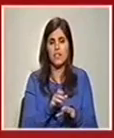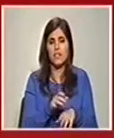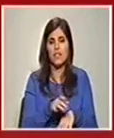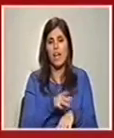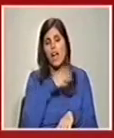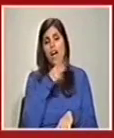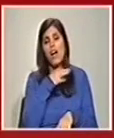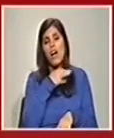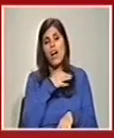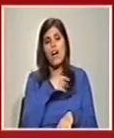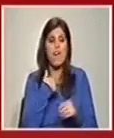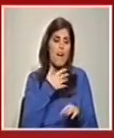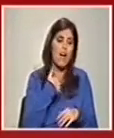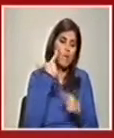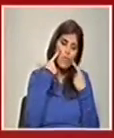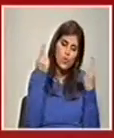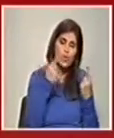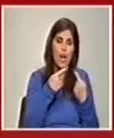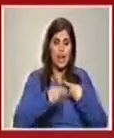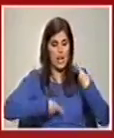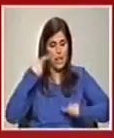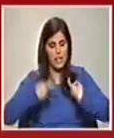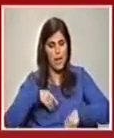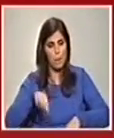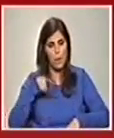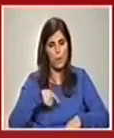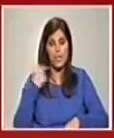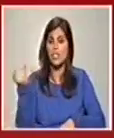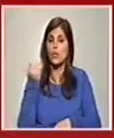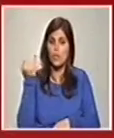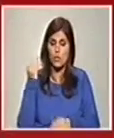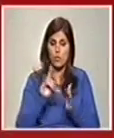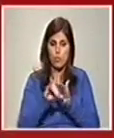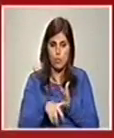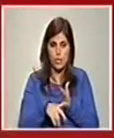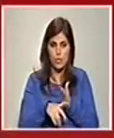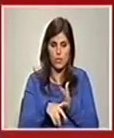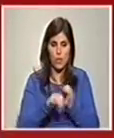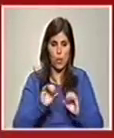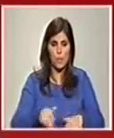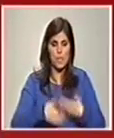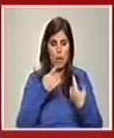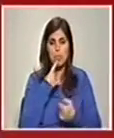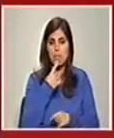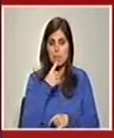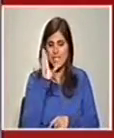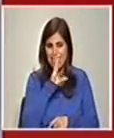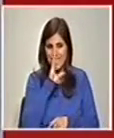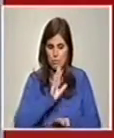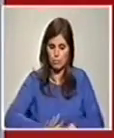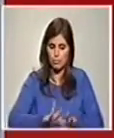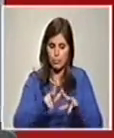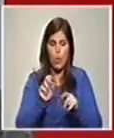tanta regularidade e a ter que se autoanalisar. Portanto, as próprias instituições, os projetos, começaram a perceber se estavam ou não a